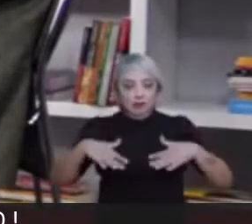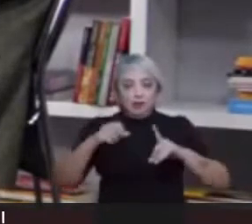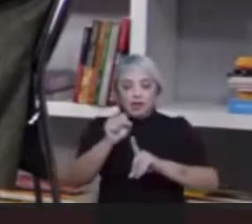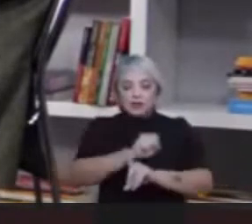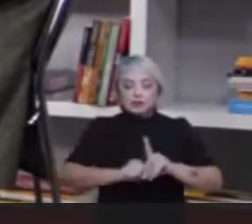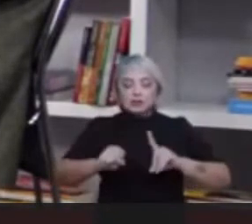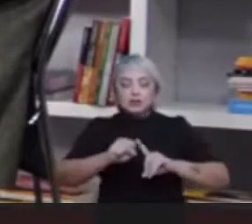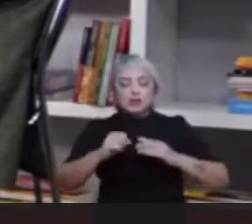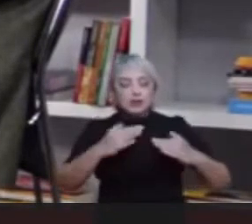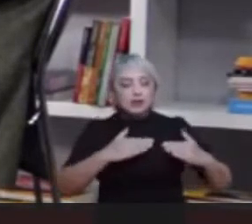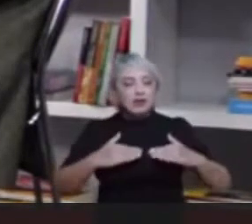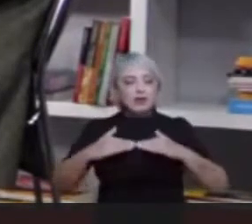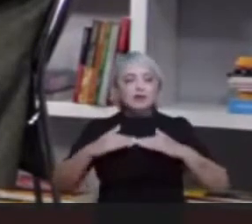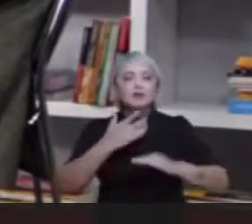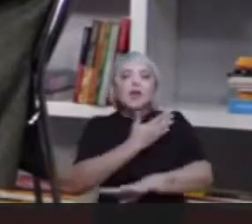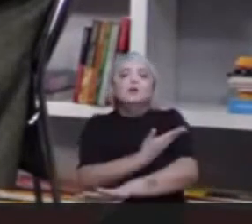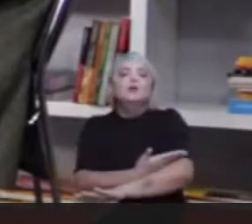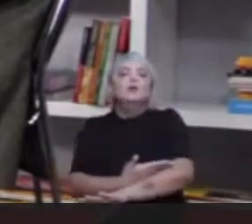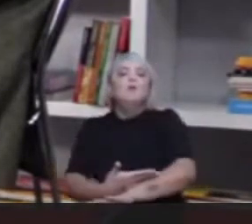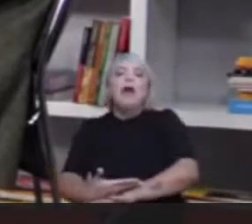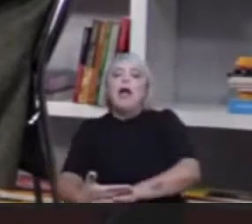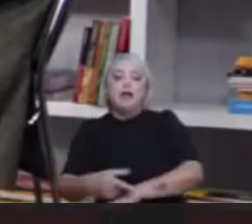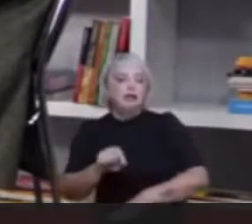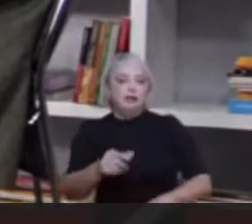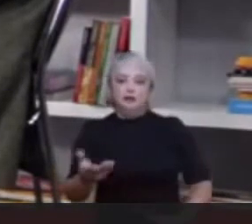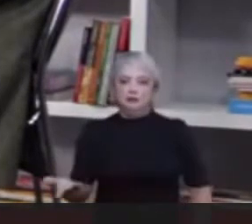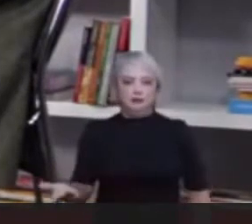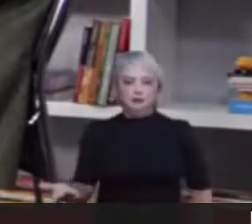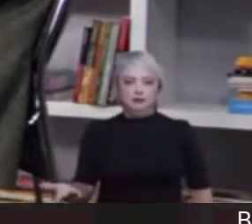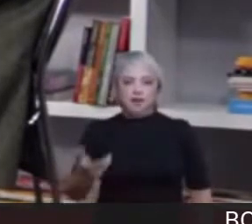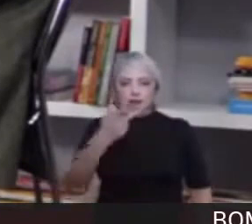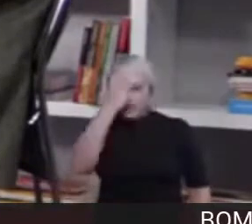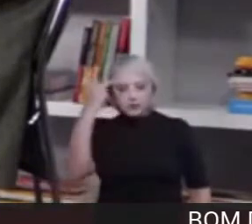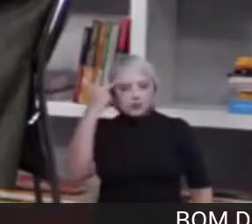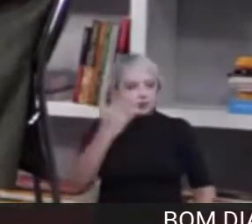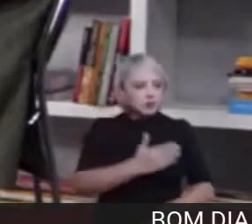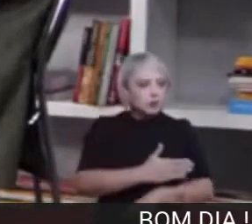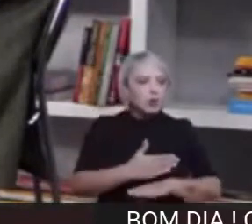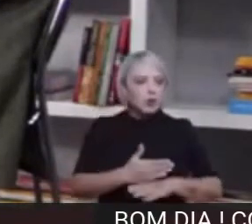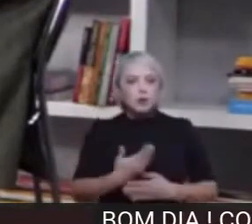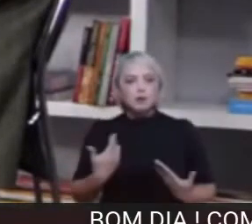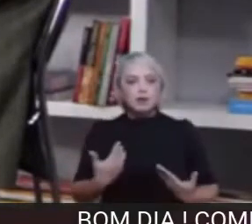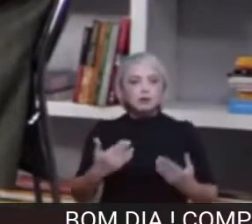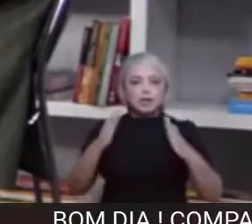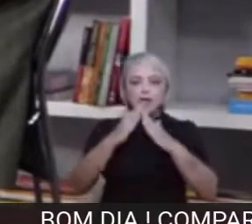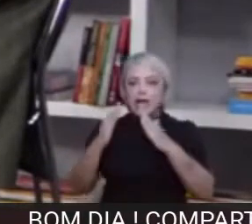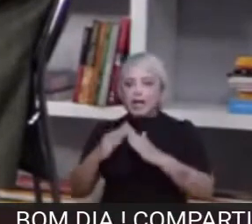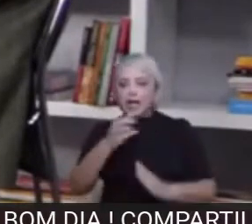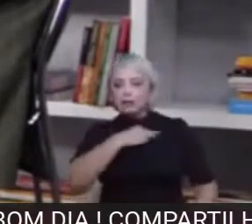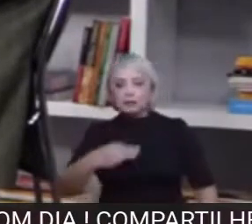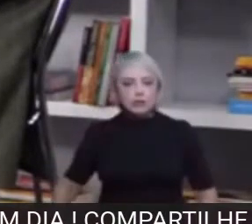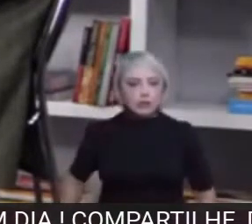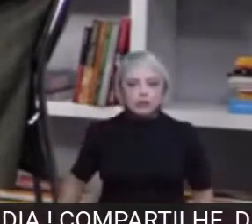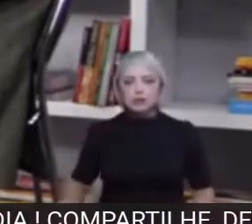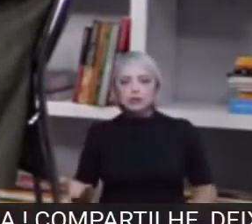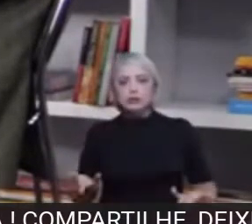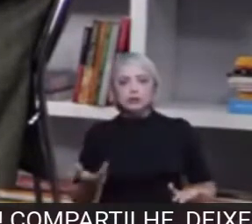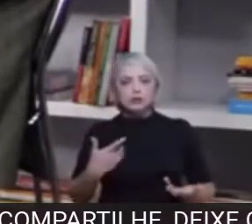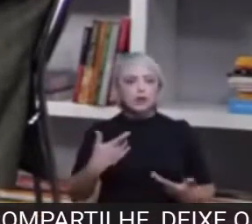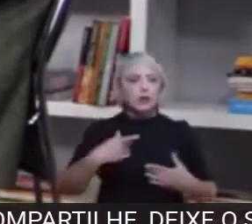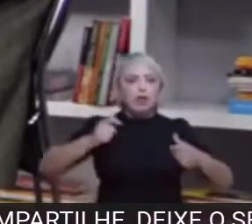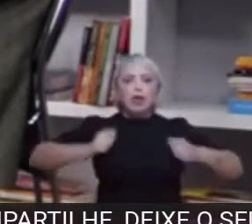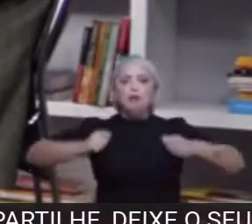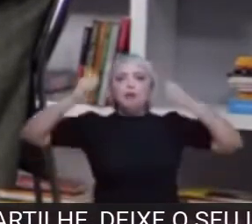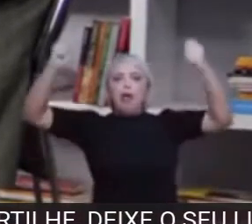estava habituada a isso. Sabe? As pessoas começaram a ir na casa de ministro, a vaiar ministro, a passar com faixa na casa de